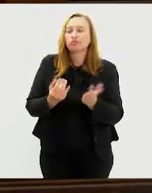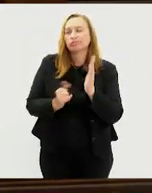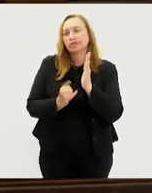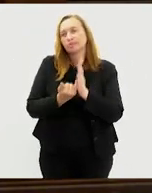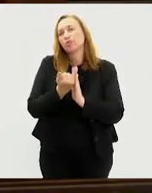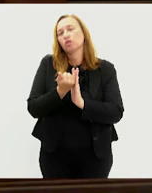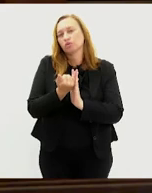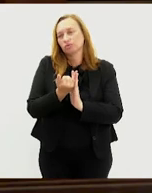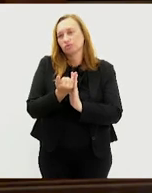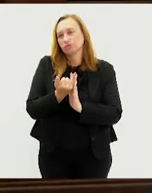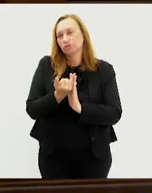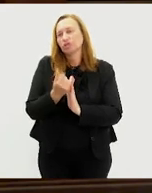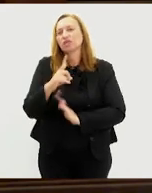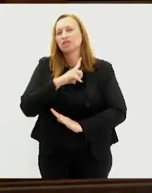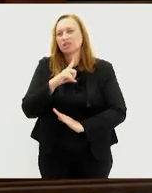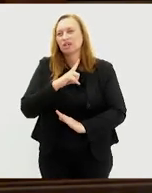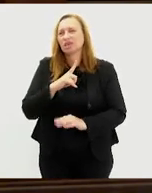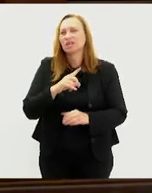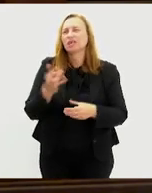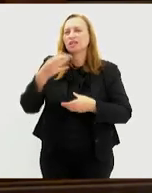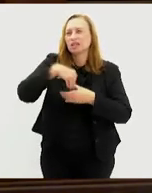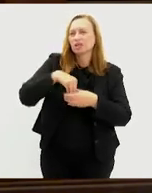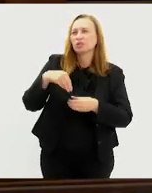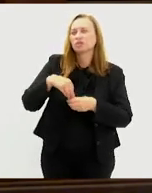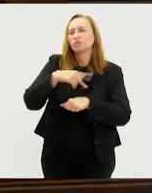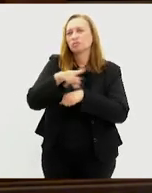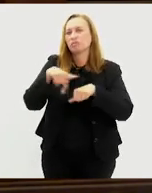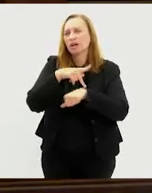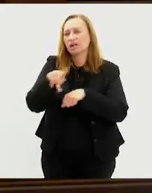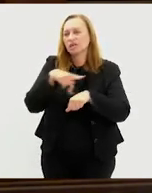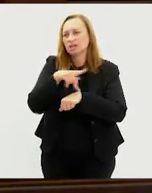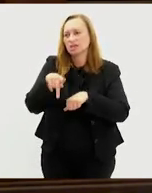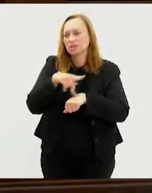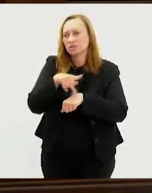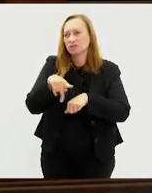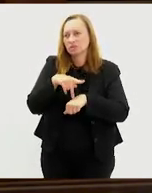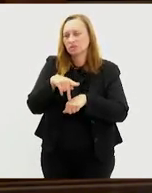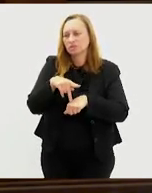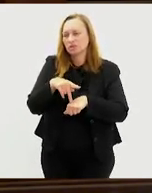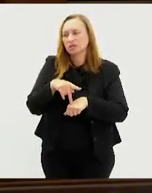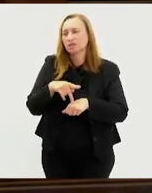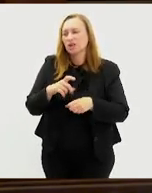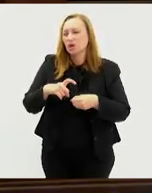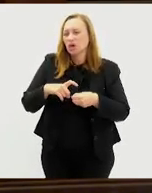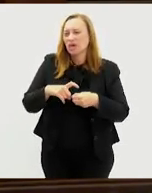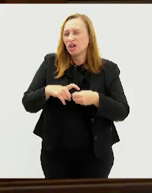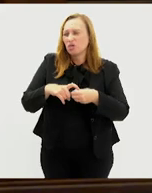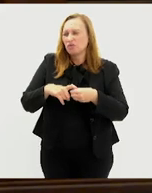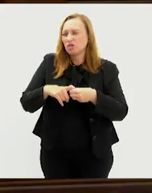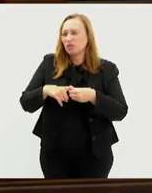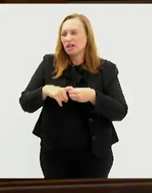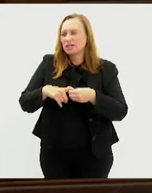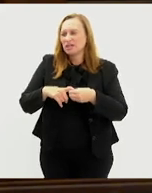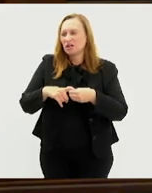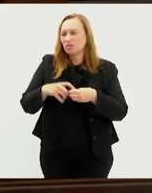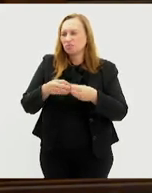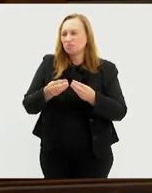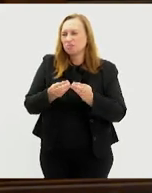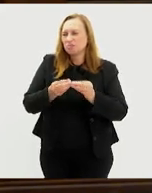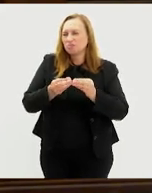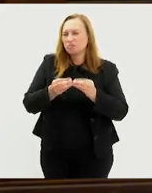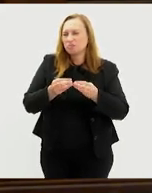existe nesse país é um rompimento do pacto federativo os IMP